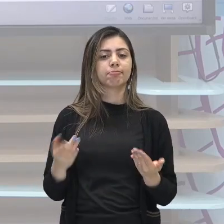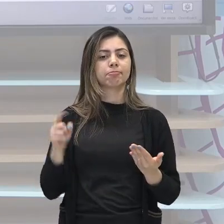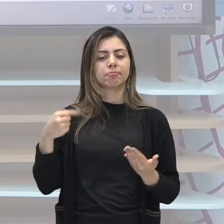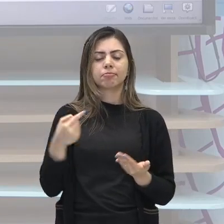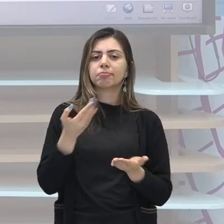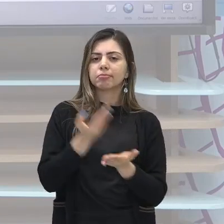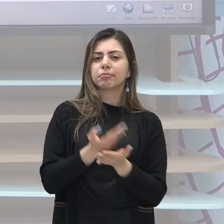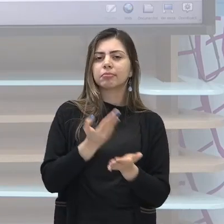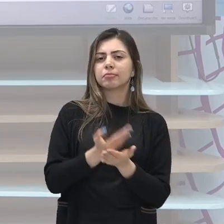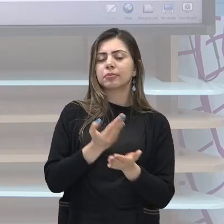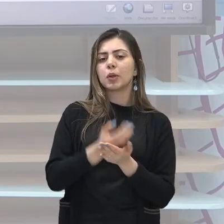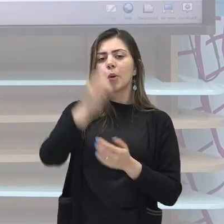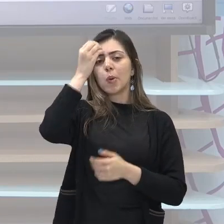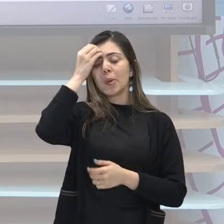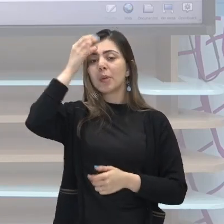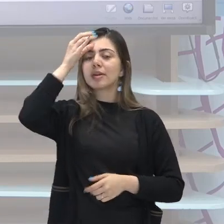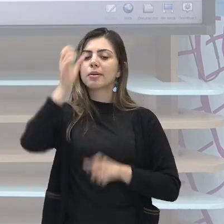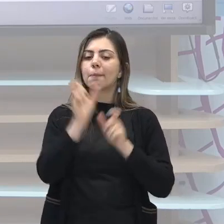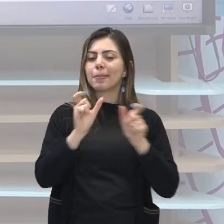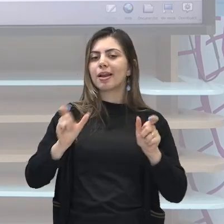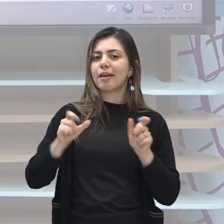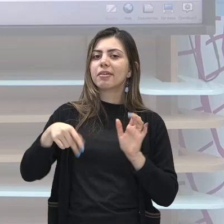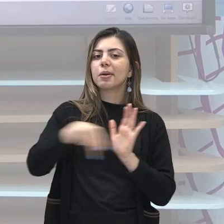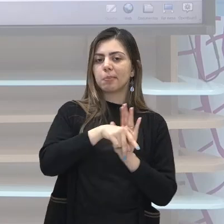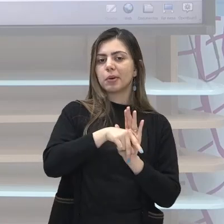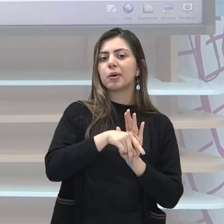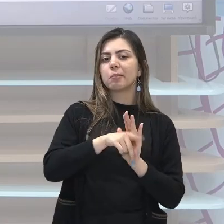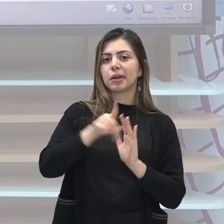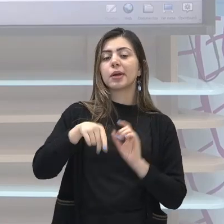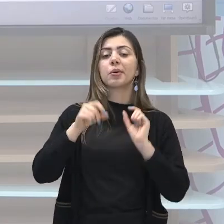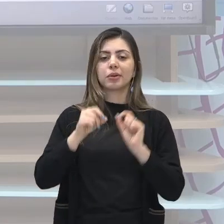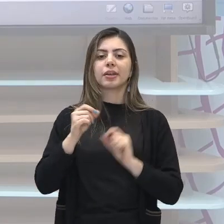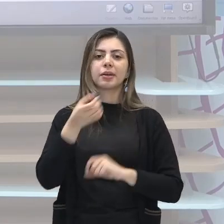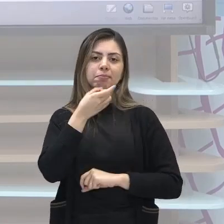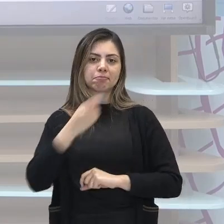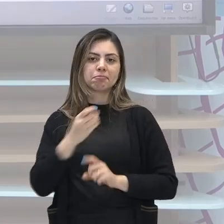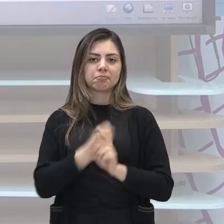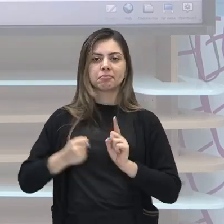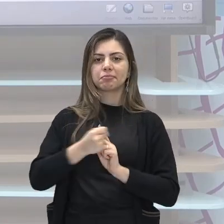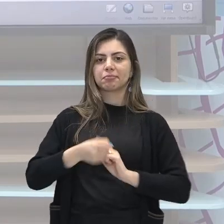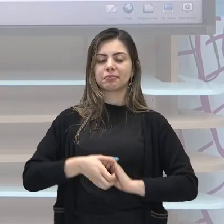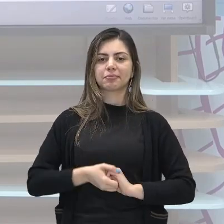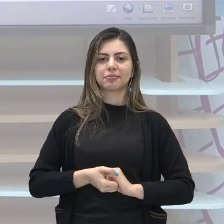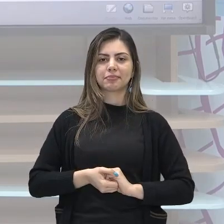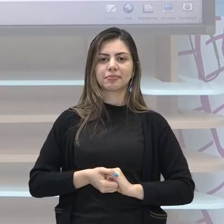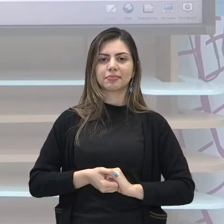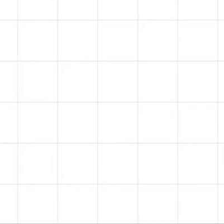apropriarmos de alguns termos a respeito do darwinismo social.